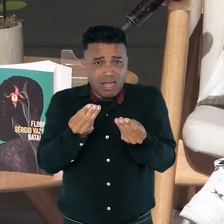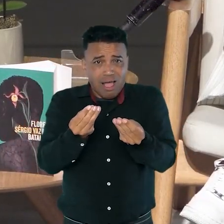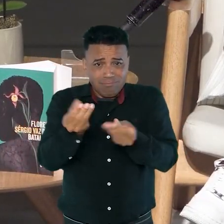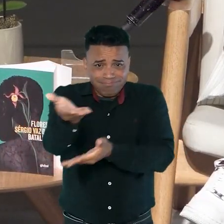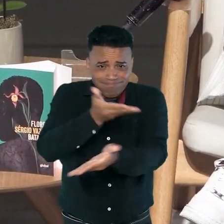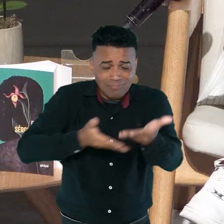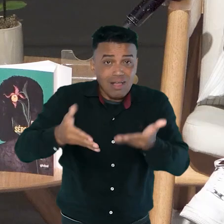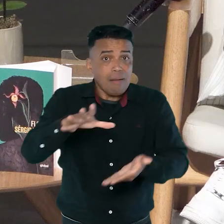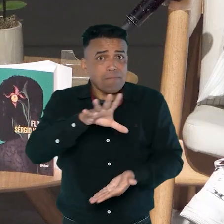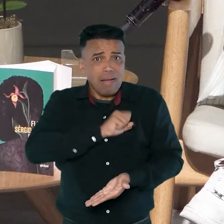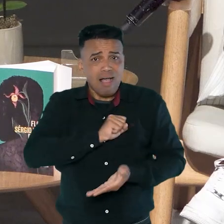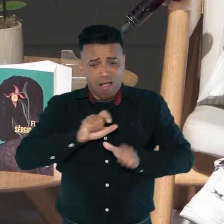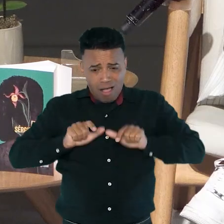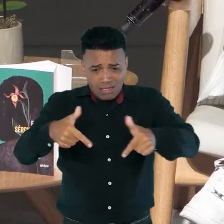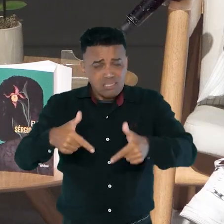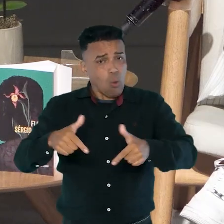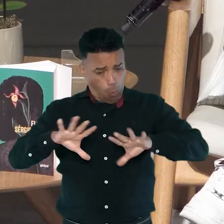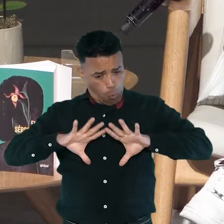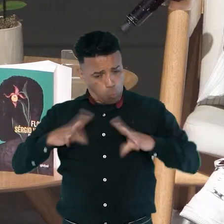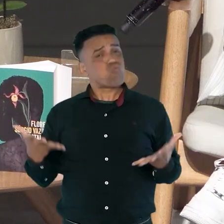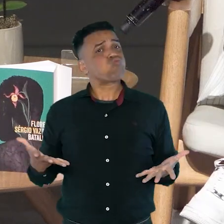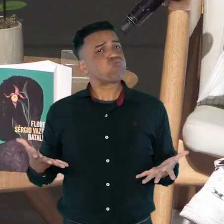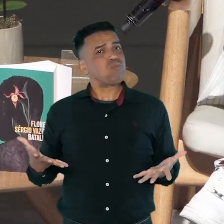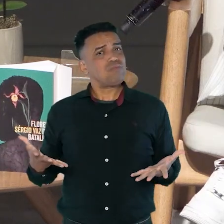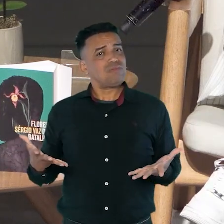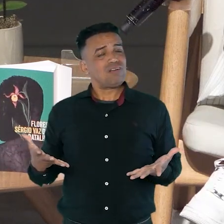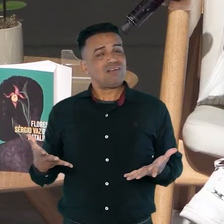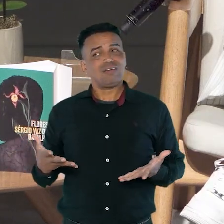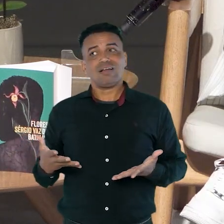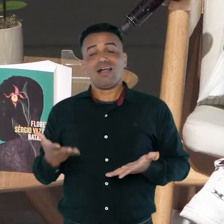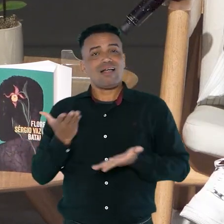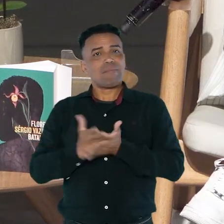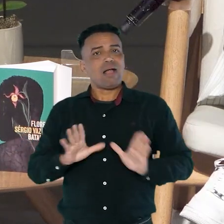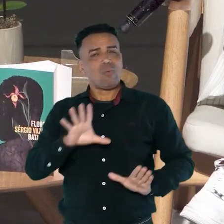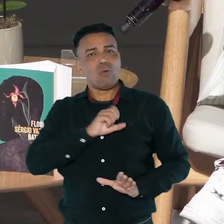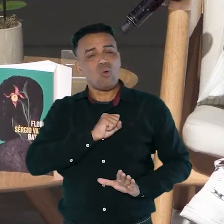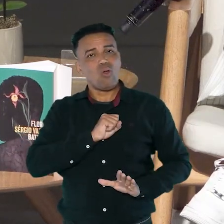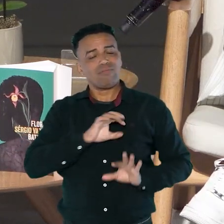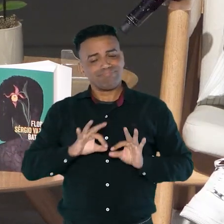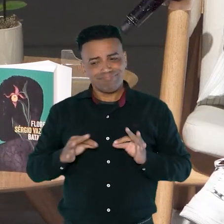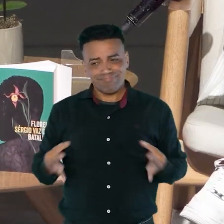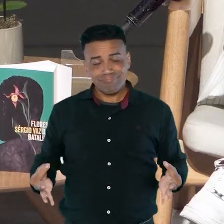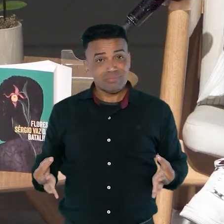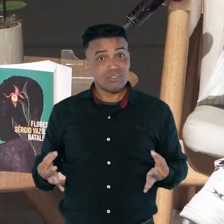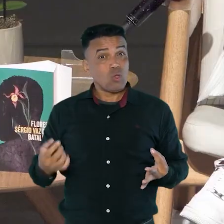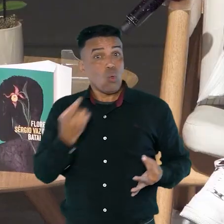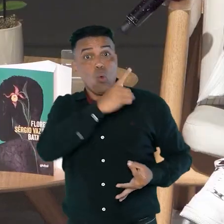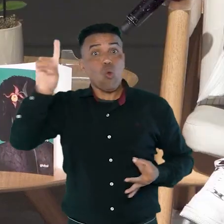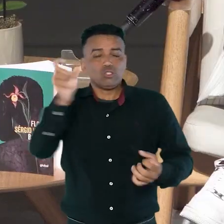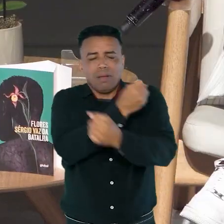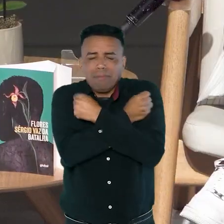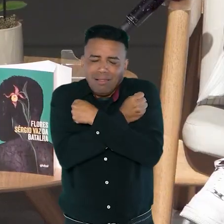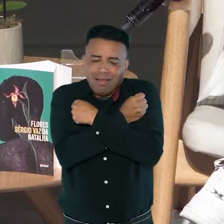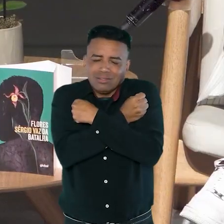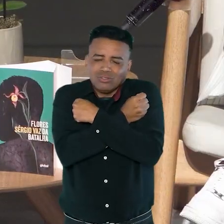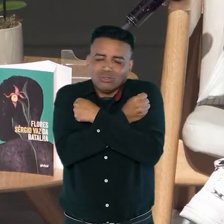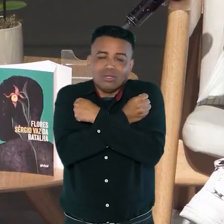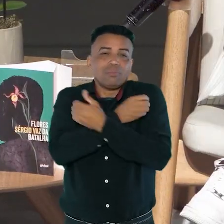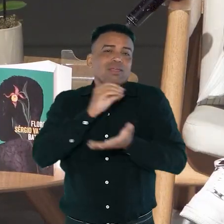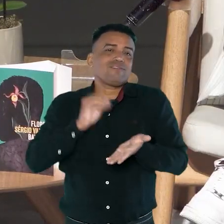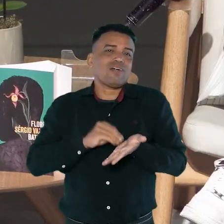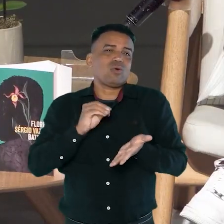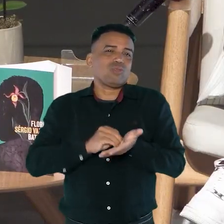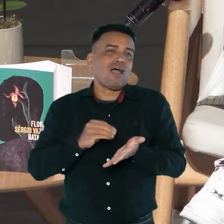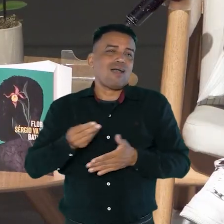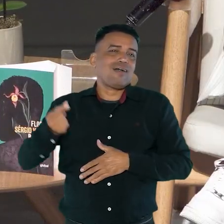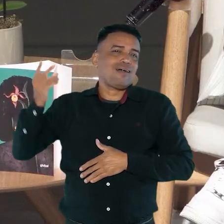ter ou dar. Amar é um ato de coragem. Desamar requer humildade. Quando se dá o último abraço, é porque